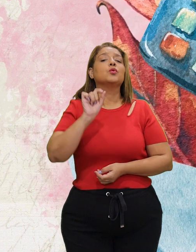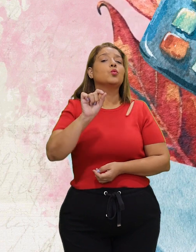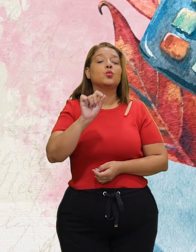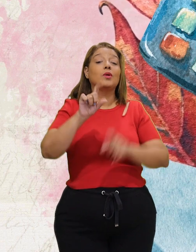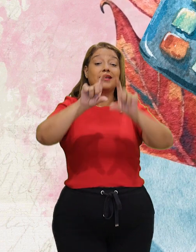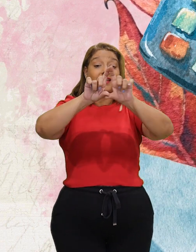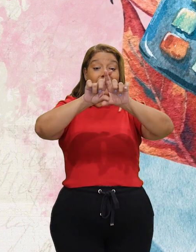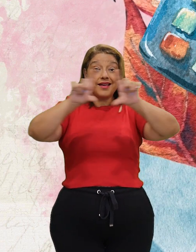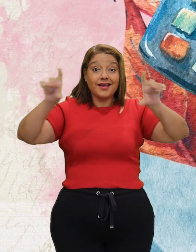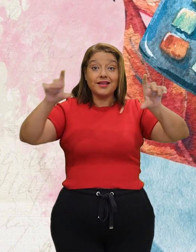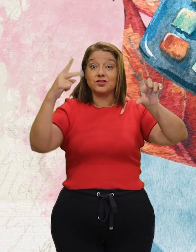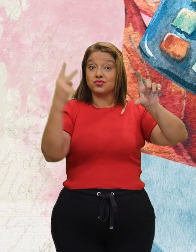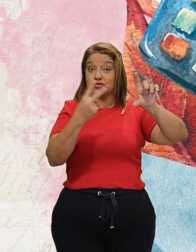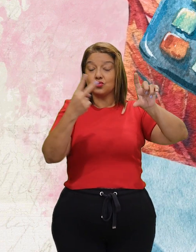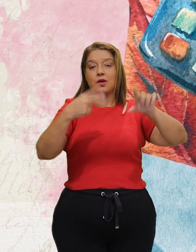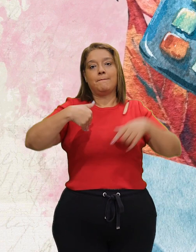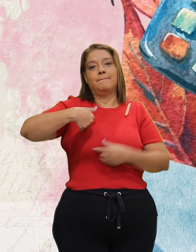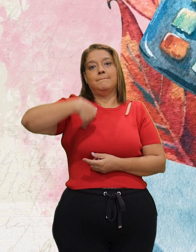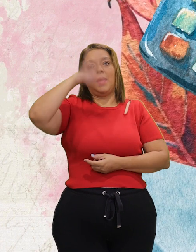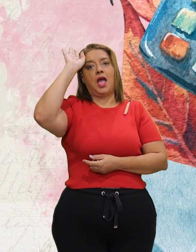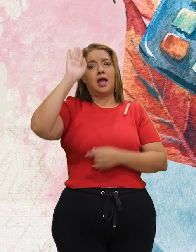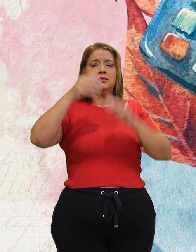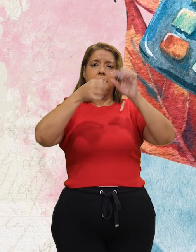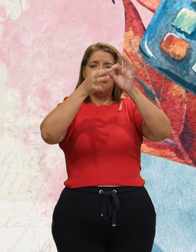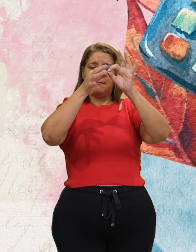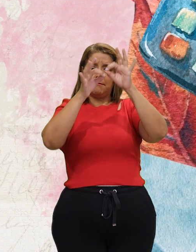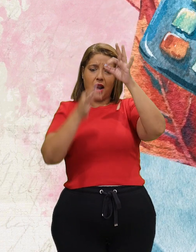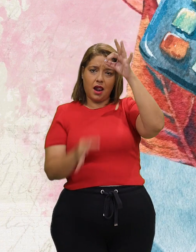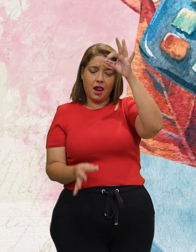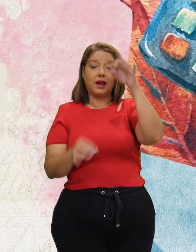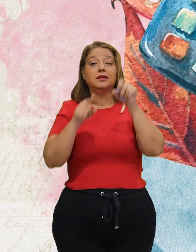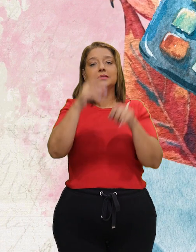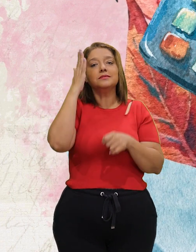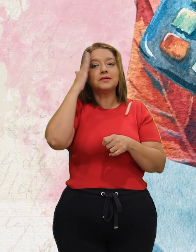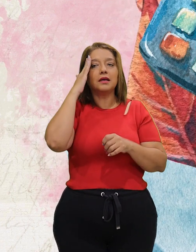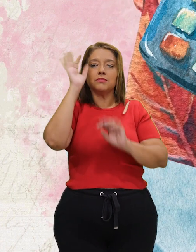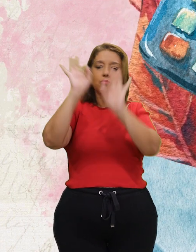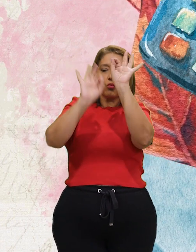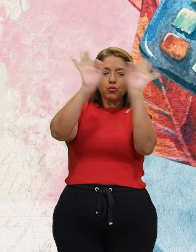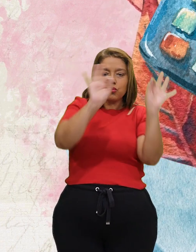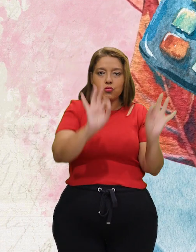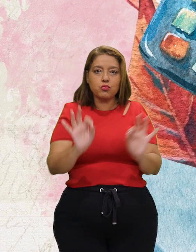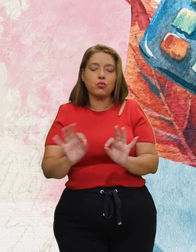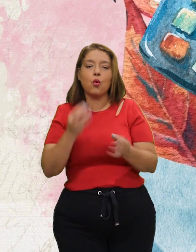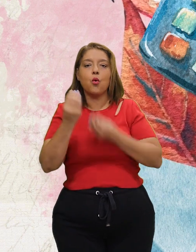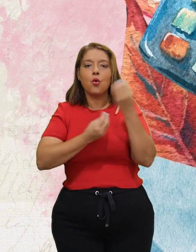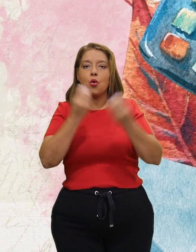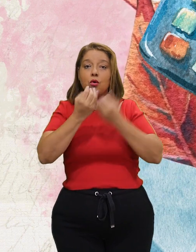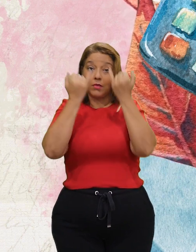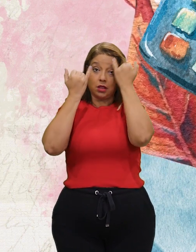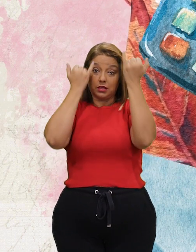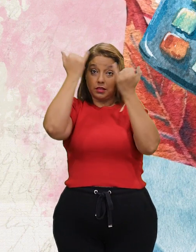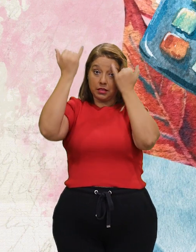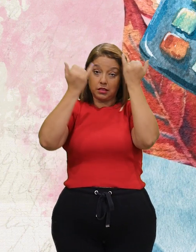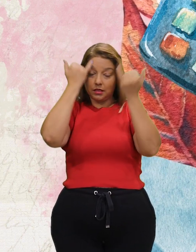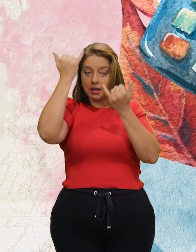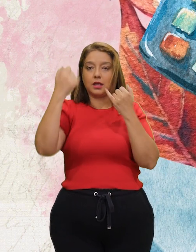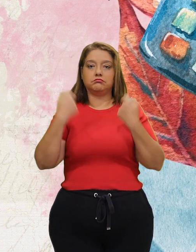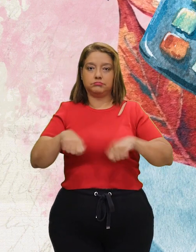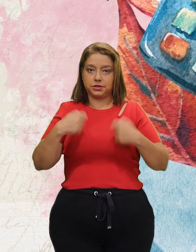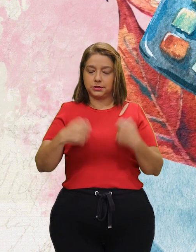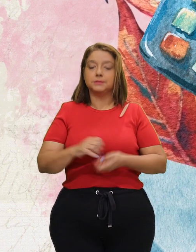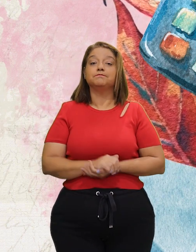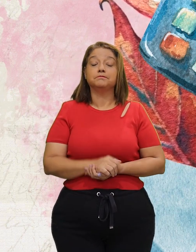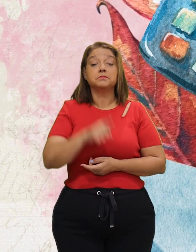você possa colocar as ideias numa ordem, numa gradação. E para isso, você pode dividir o